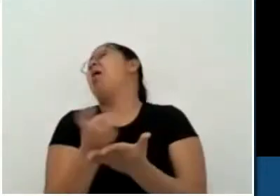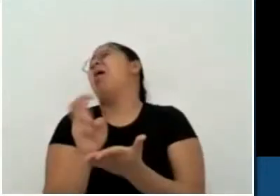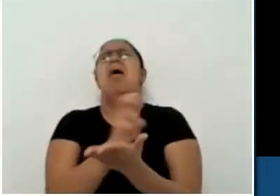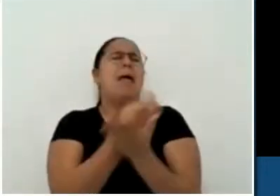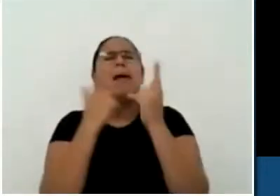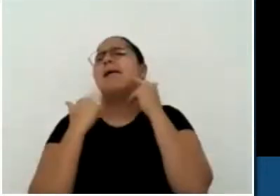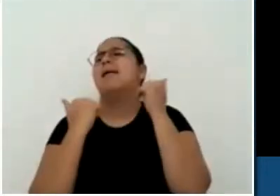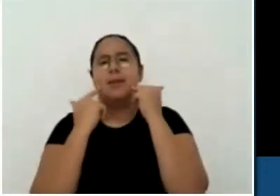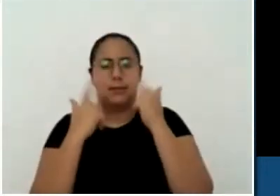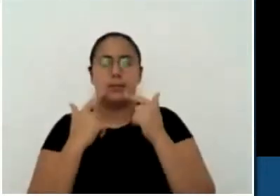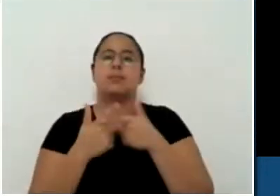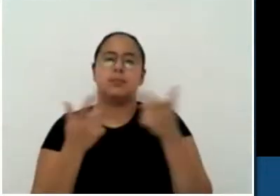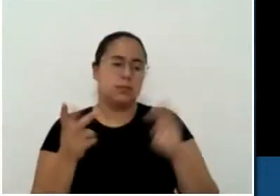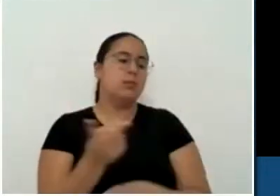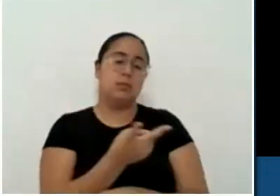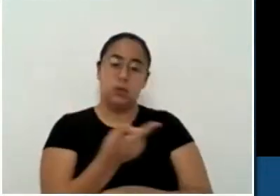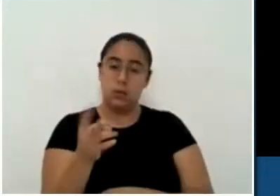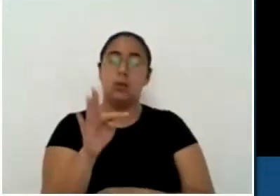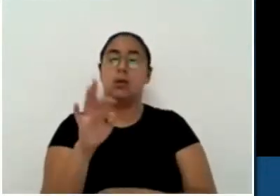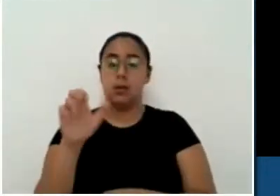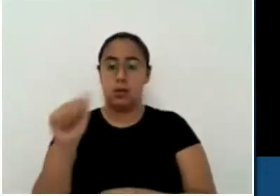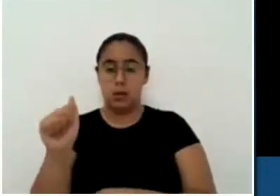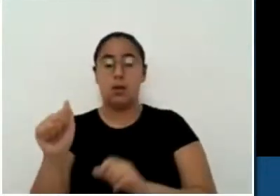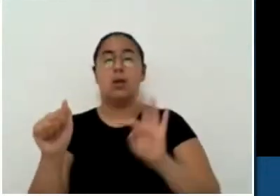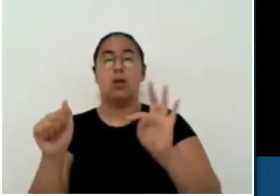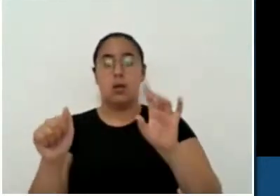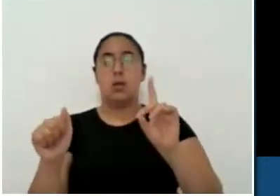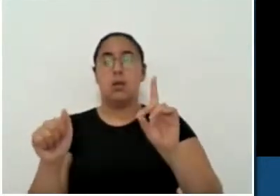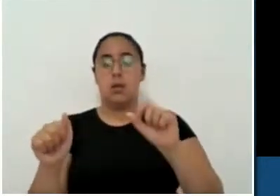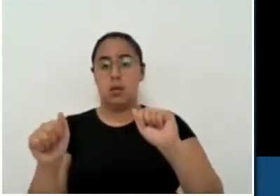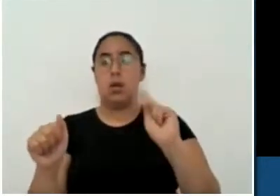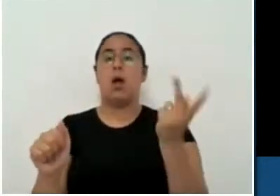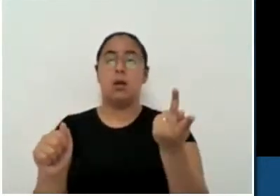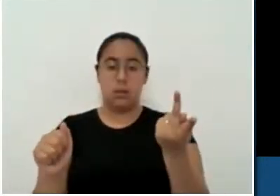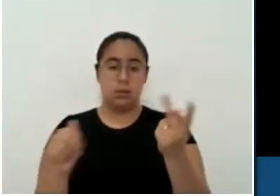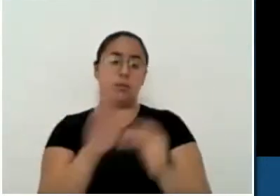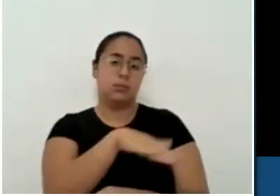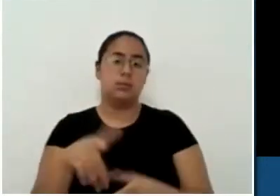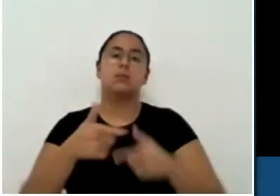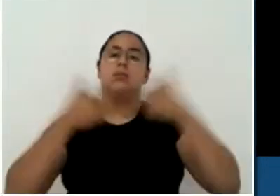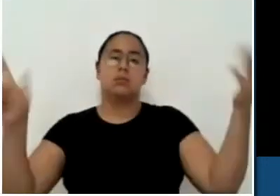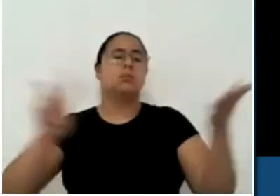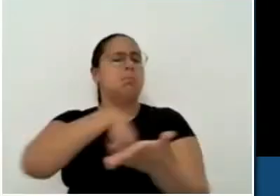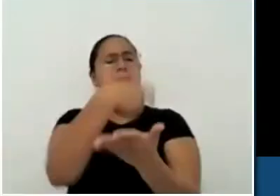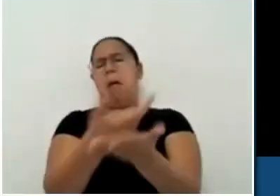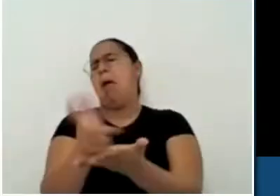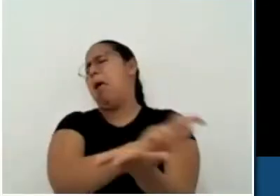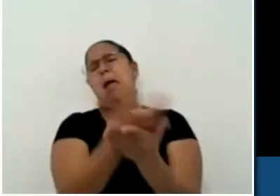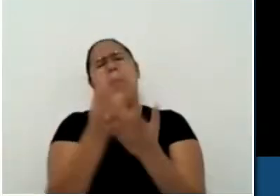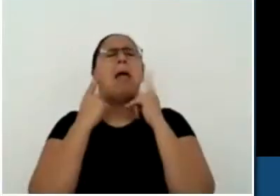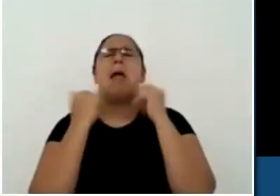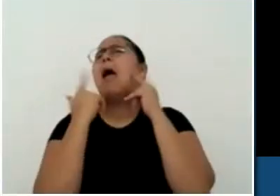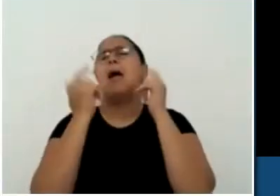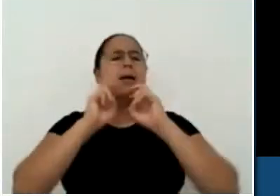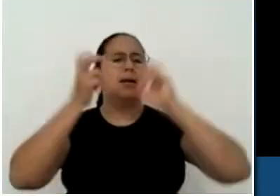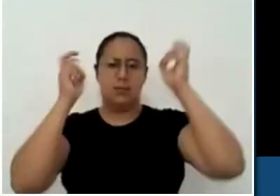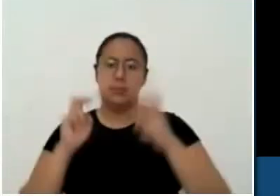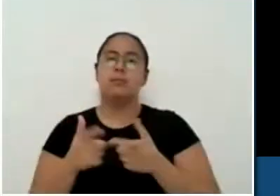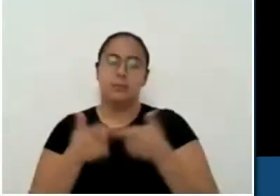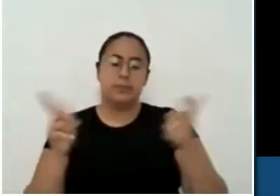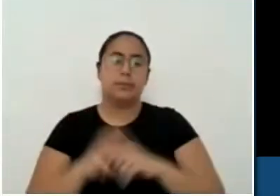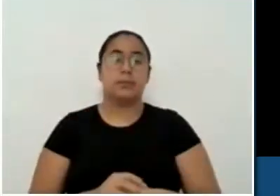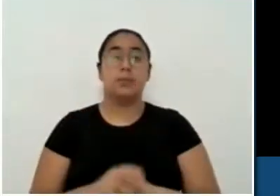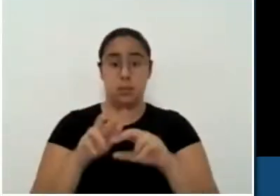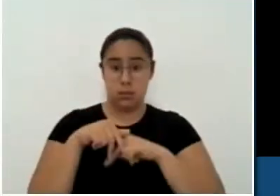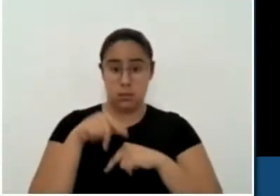a birra na criança pequena com TEA. Então, a atenção no TDAH tem a ver com